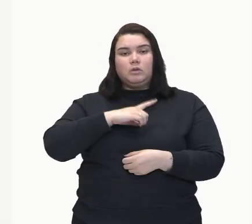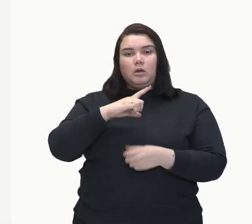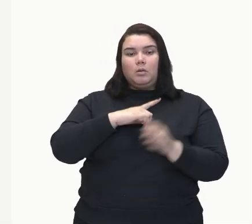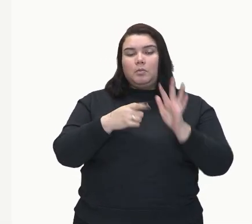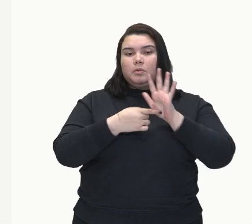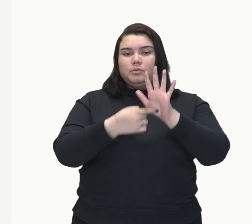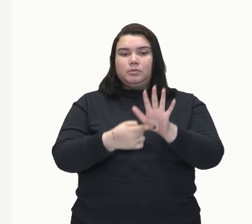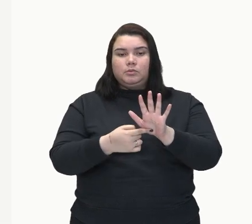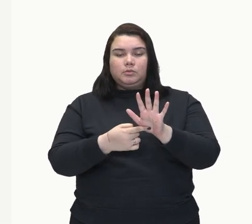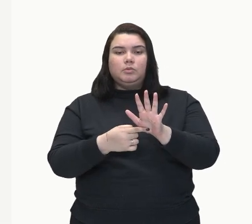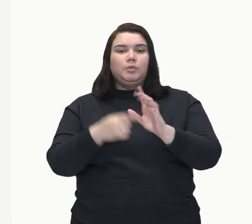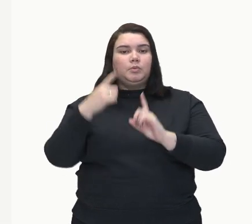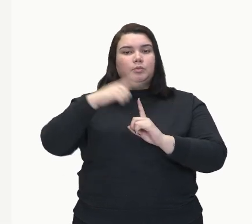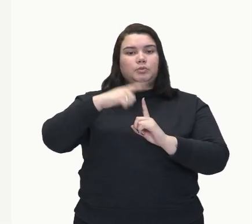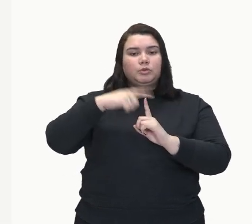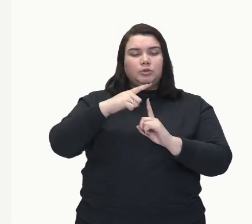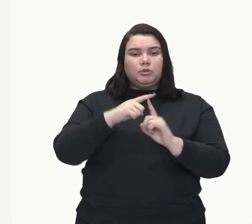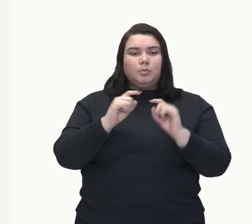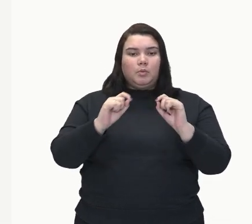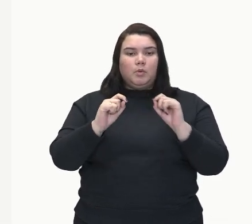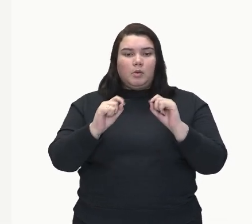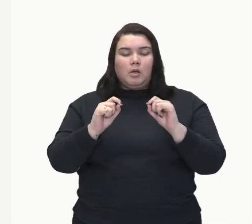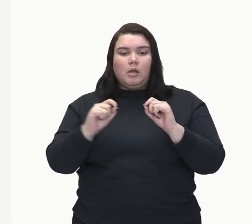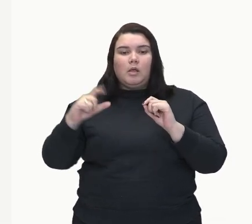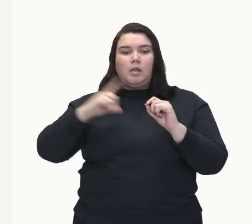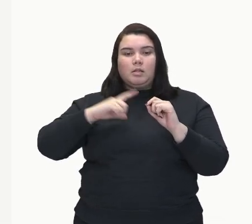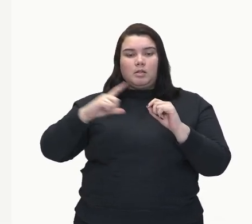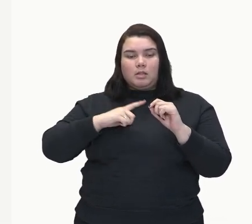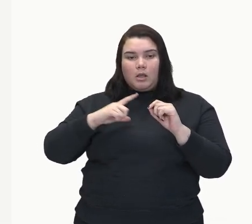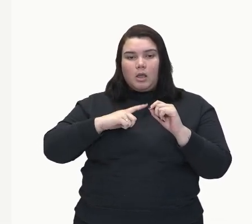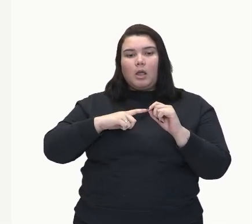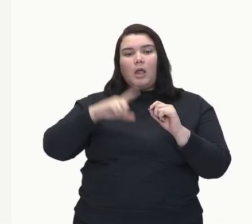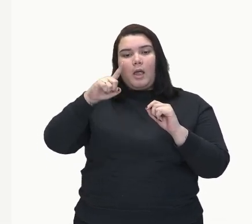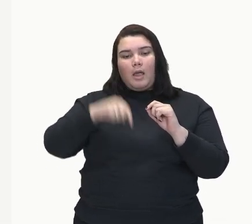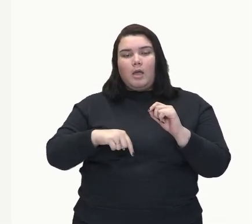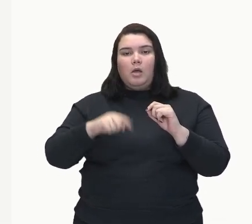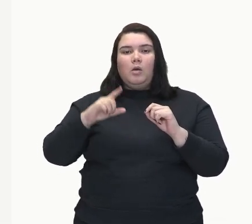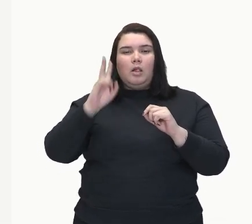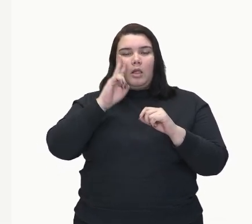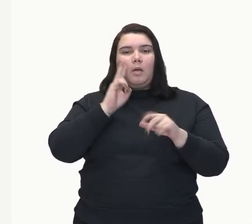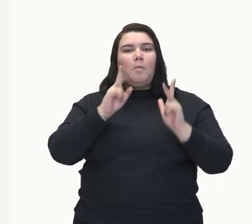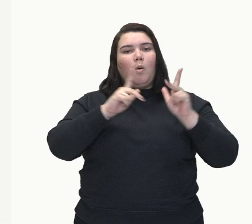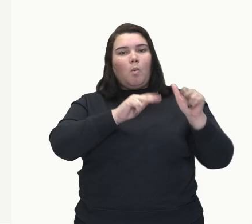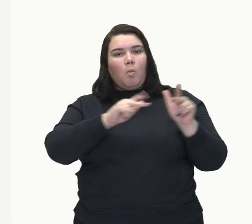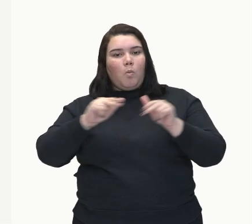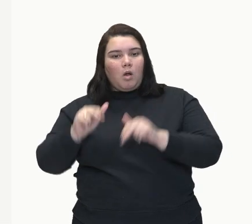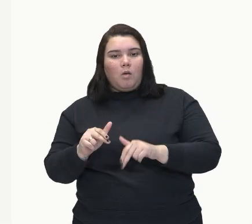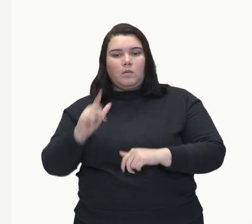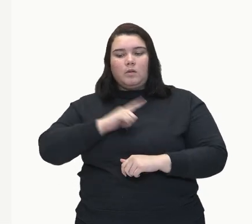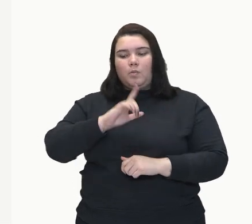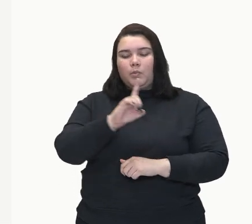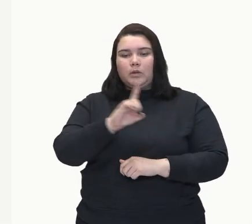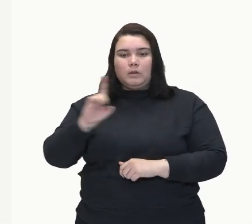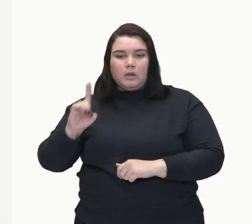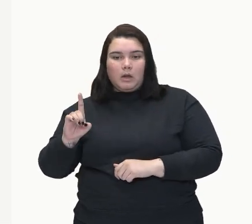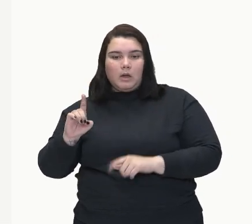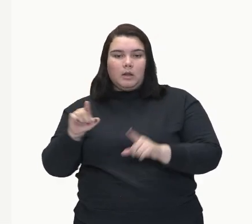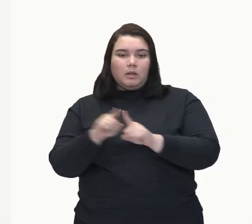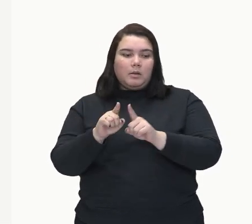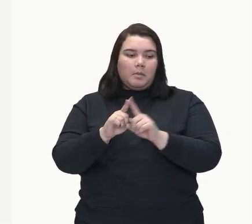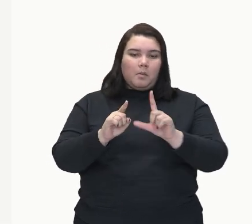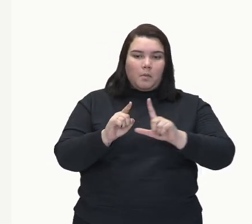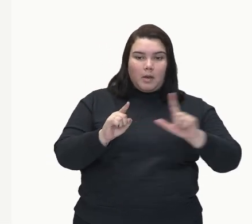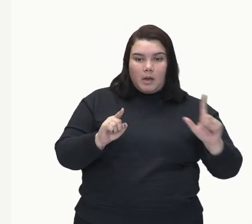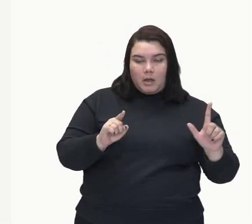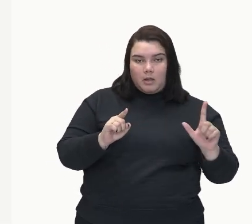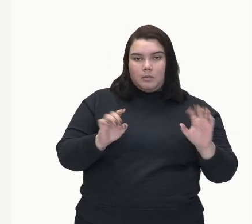apresenta atividade óptica. Se ele apresenta atividade óptica, quer dizer que ele vai ter um isômero destrógeno e um isômero